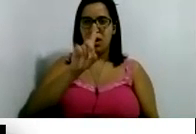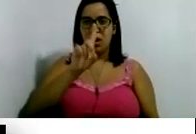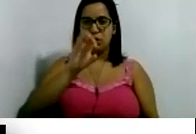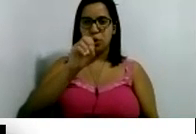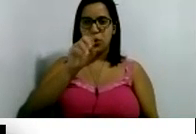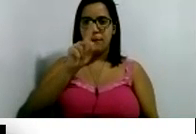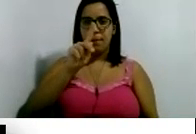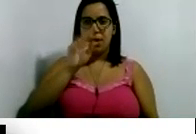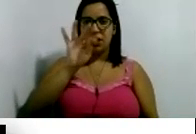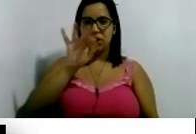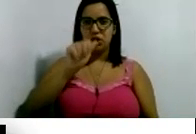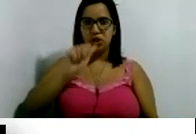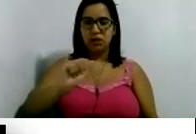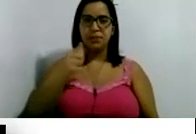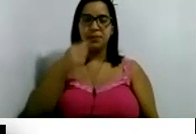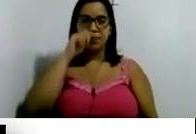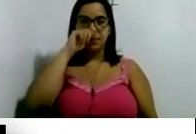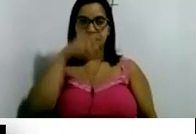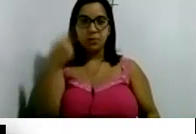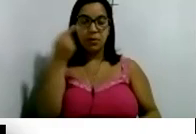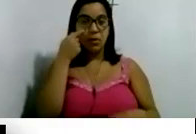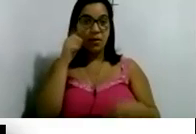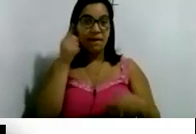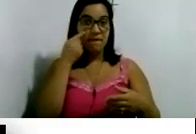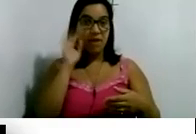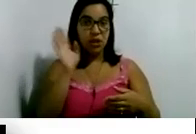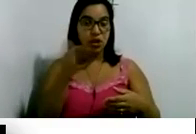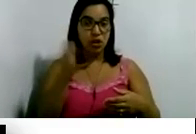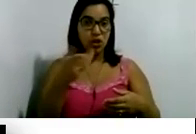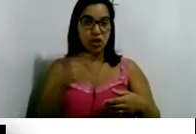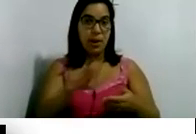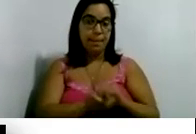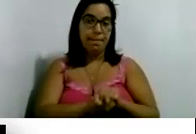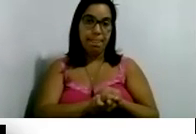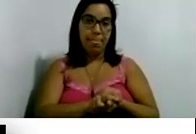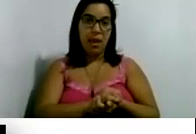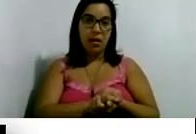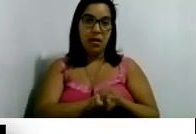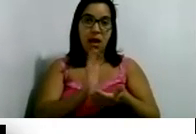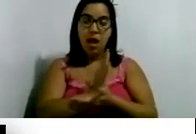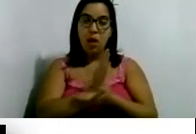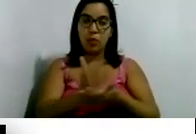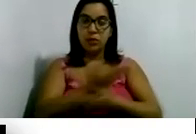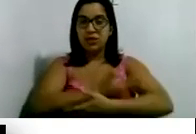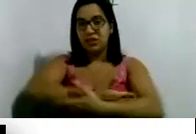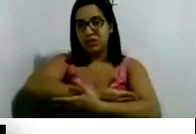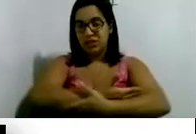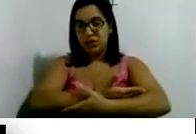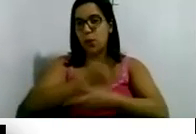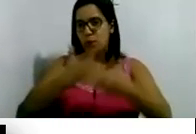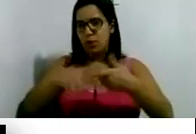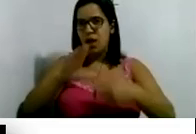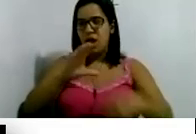poder fazer um diagnóstico morfológico desse recém-nascido. Então, algumas crianças têm cardiopatia